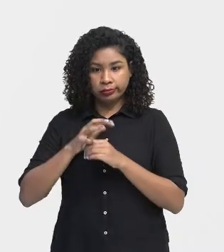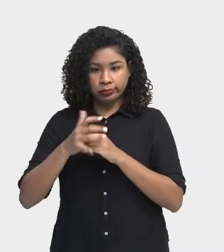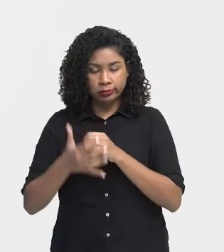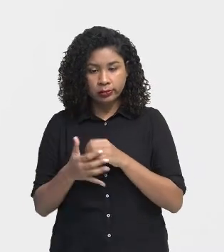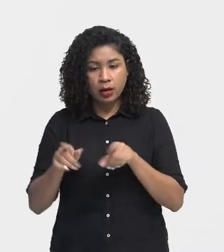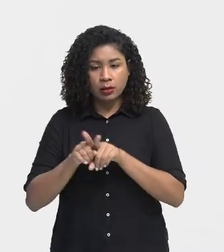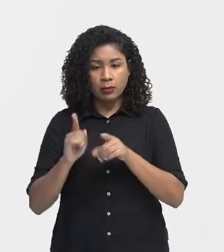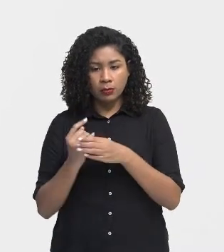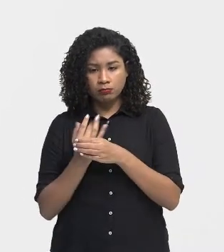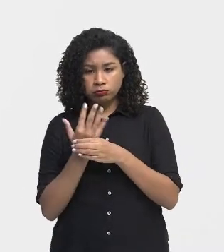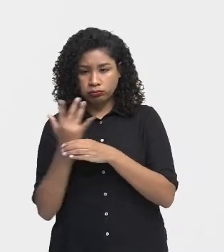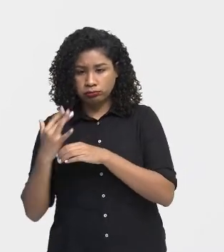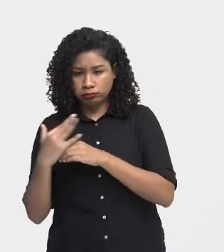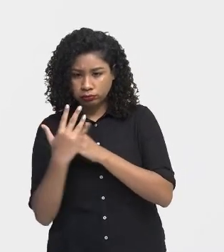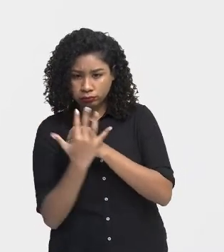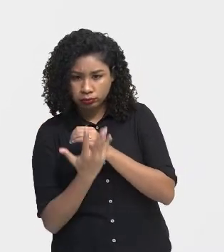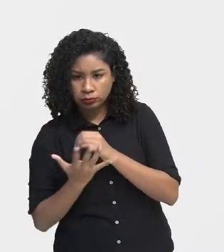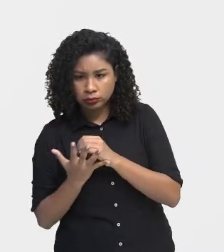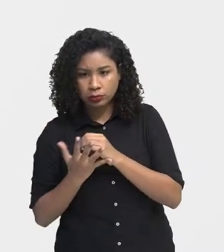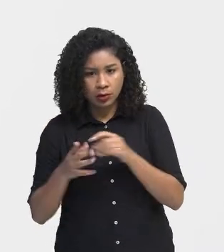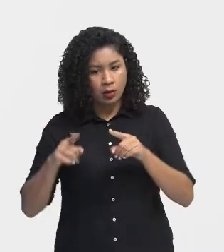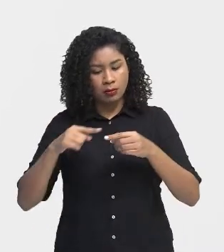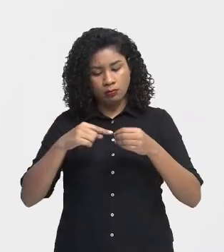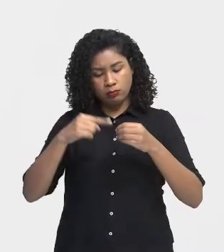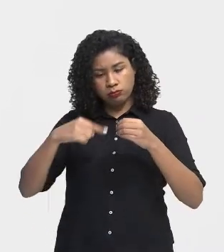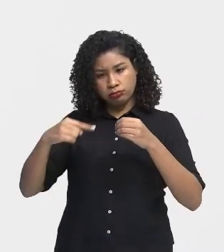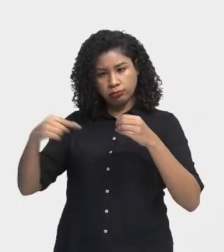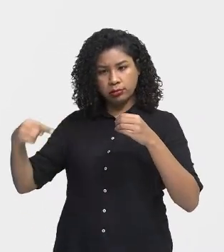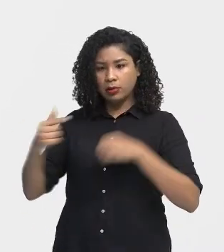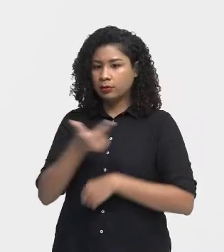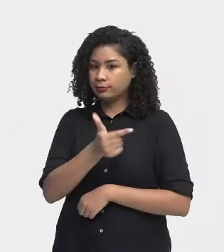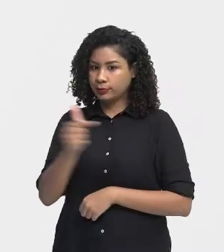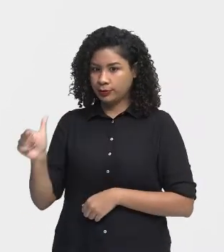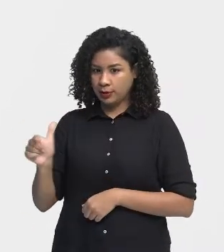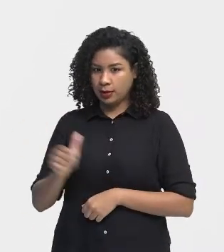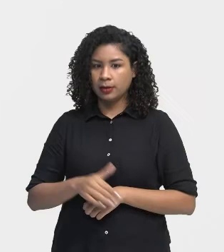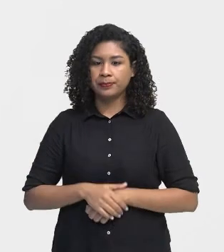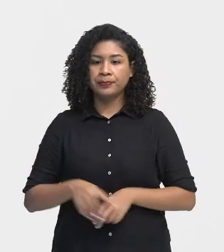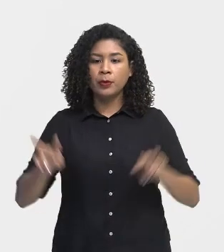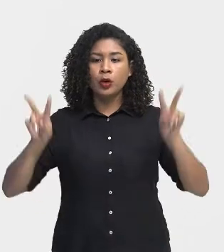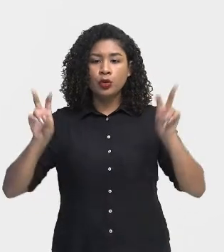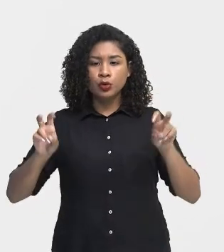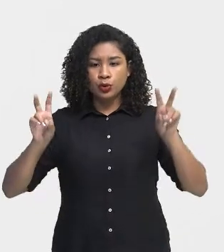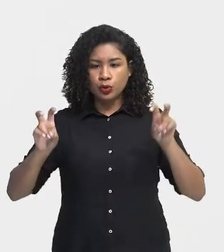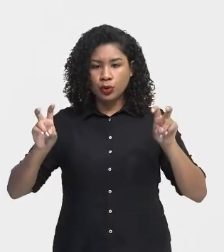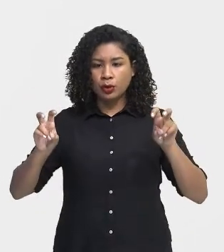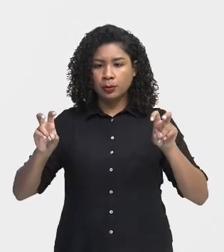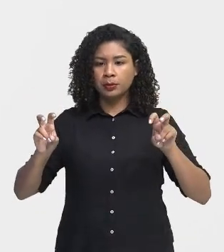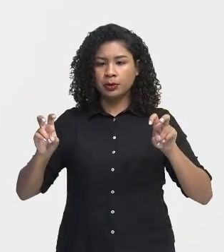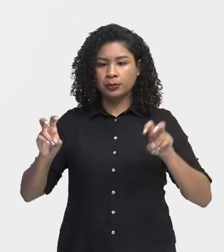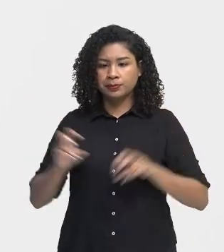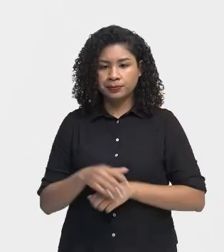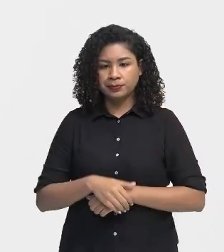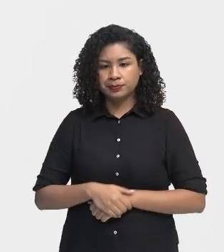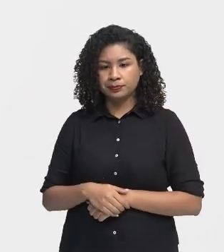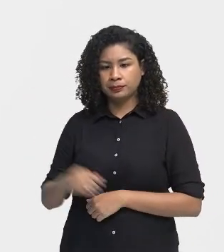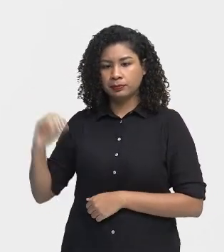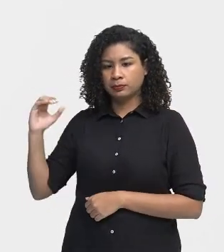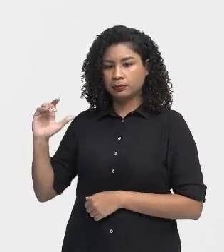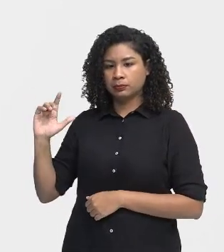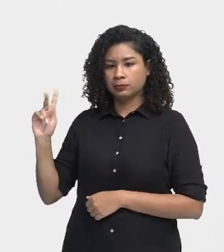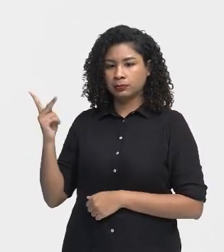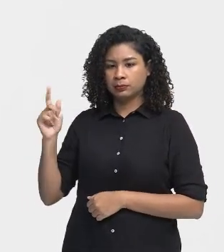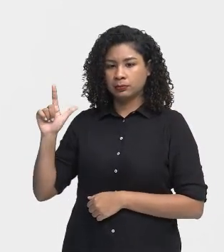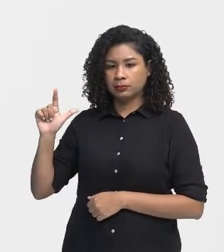e flagelos. Sabendo que a alga unicelular, Chlamydomonas, apresenta flagelo,